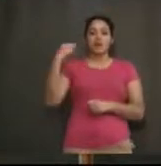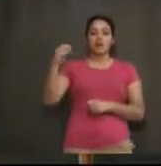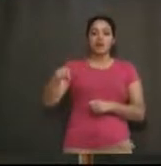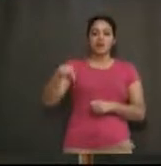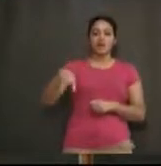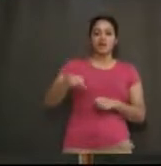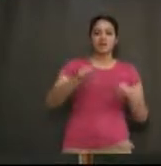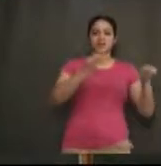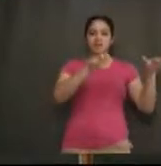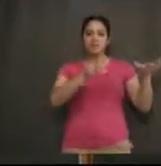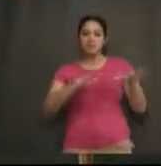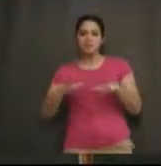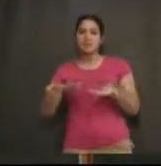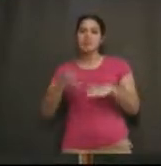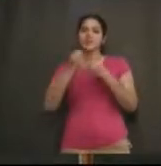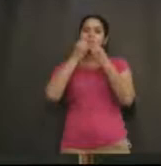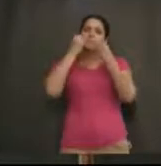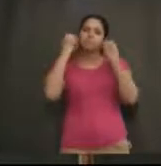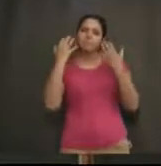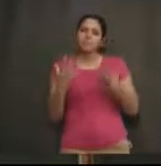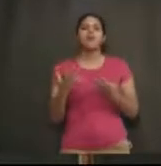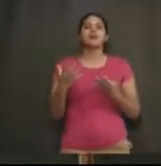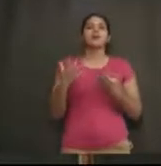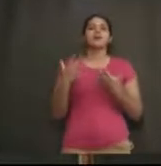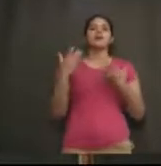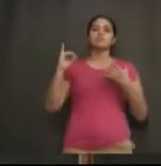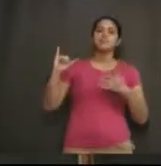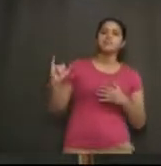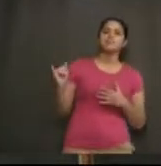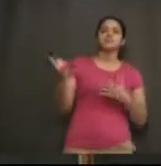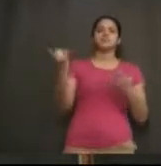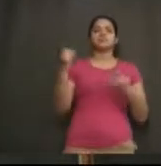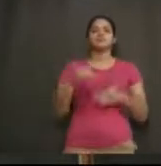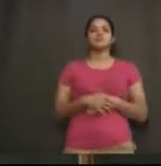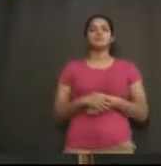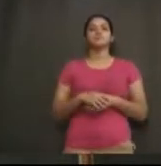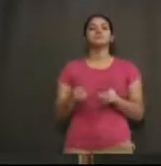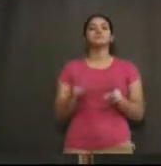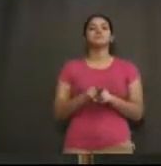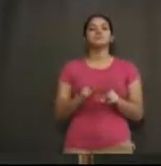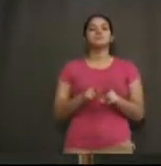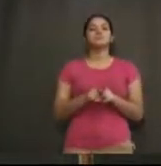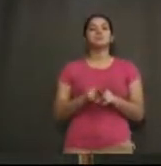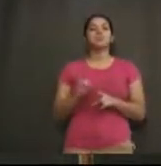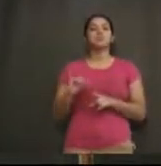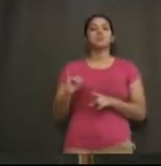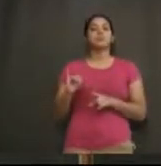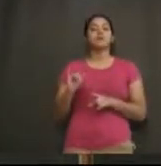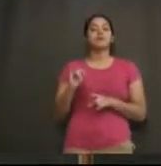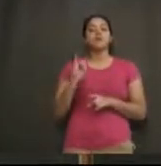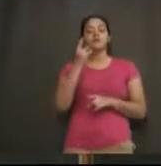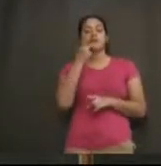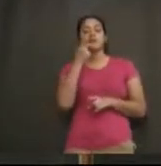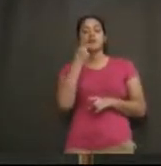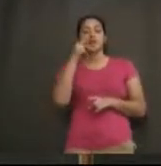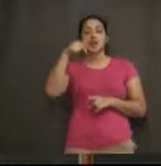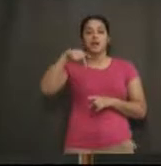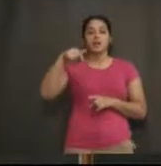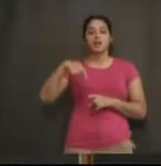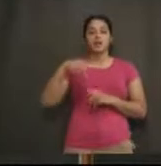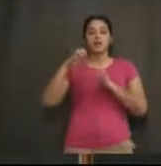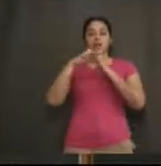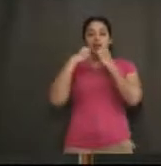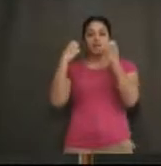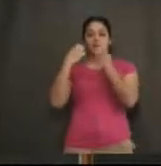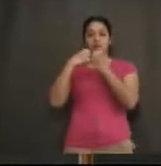período que vamos estar juntos. Quero ressaltar também a importância desses tipos de eventos dentro da nossa